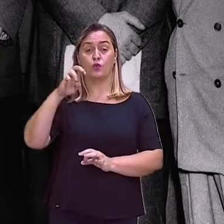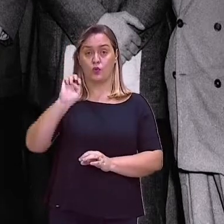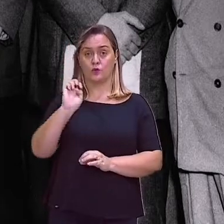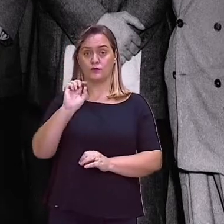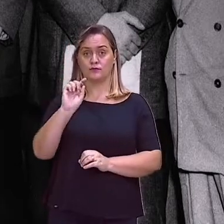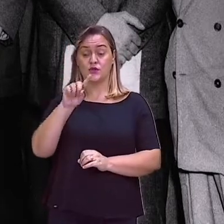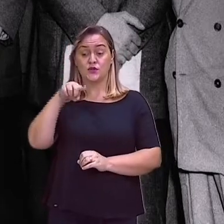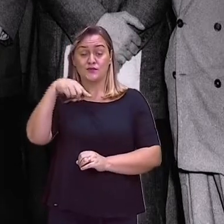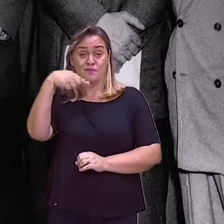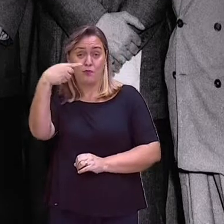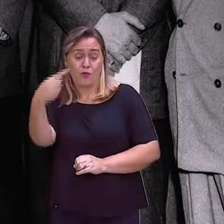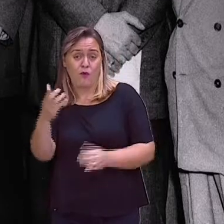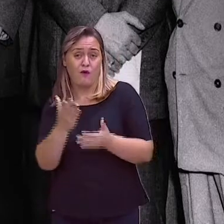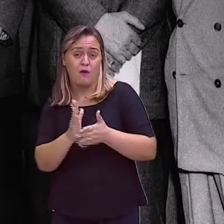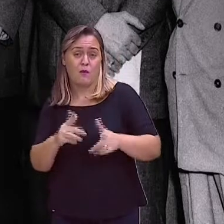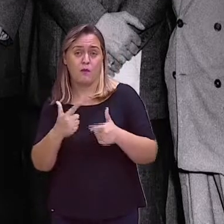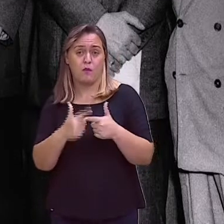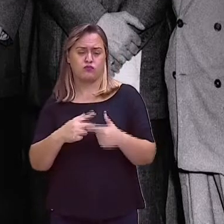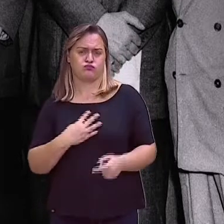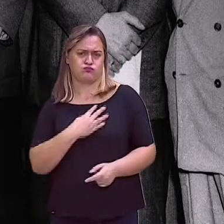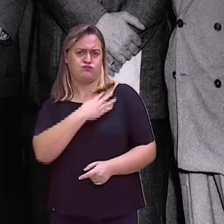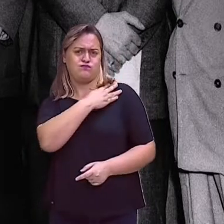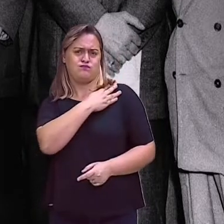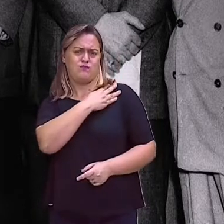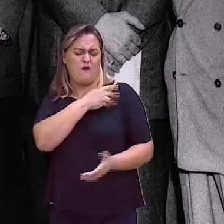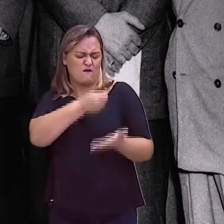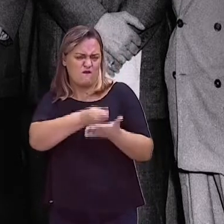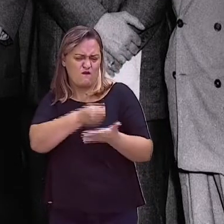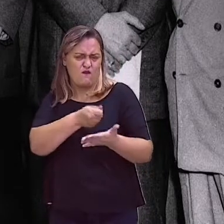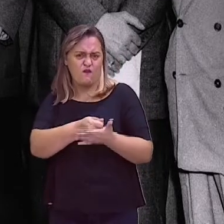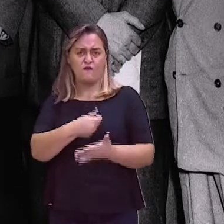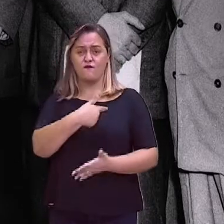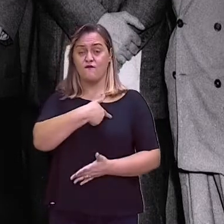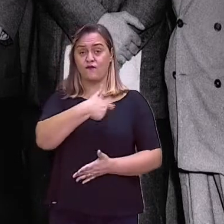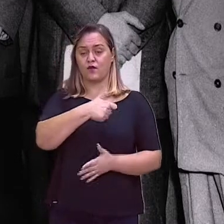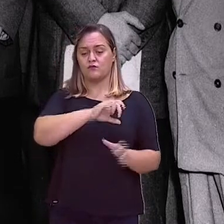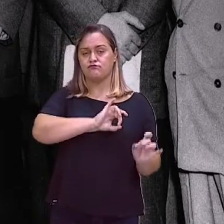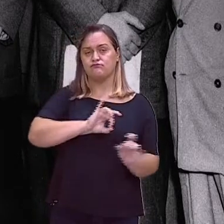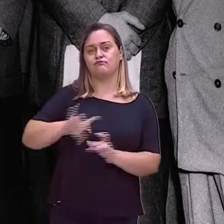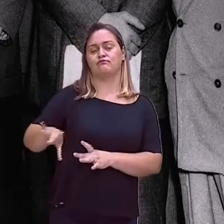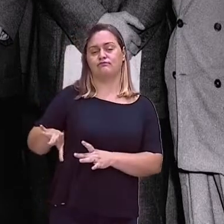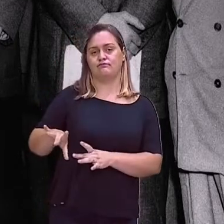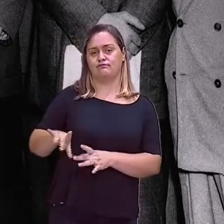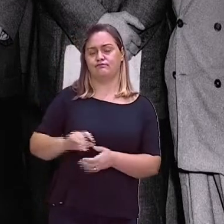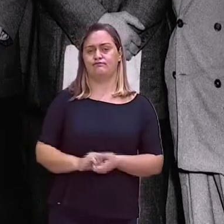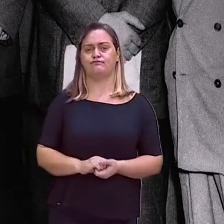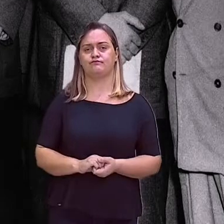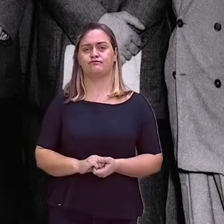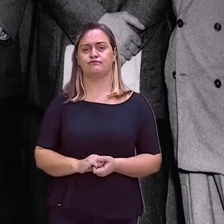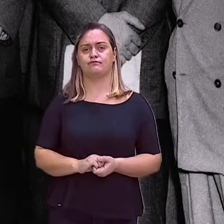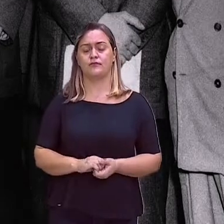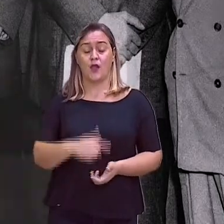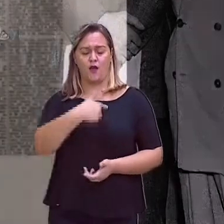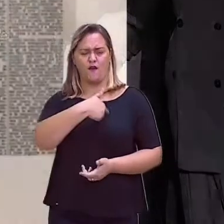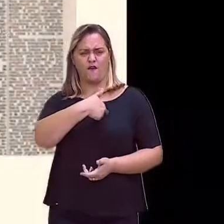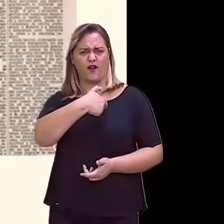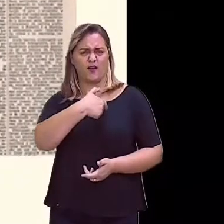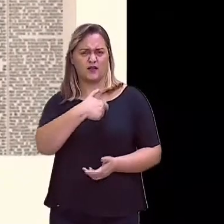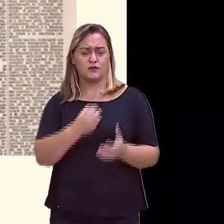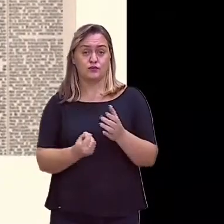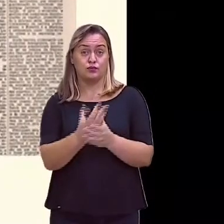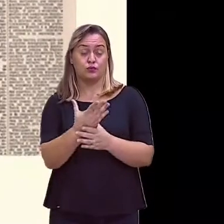os militares forçaram Vargas a renunciar. Vargas outorga uma nova